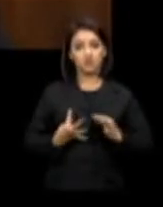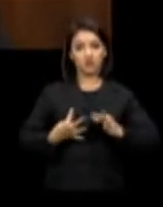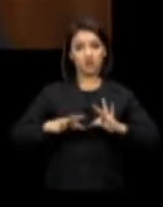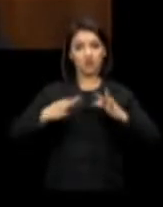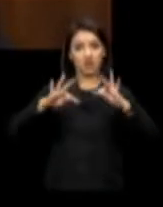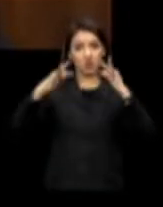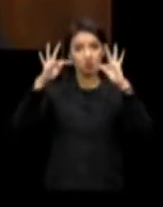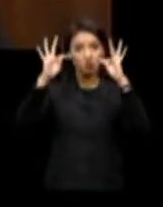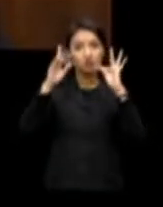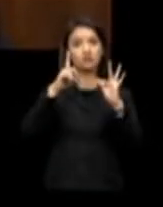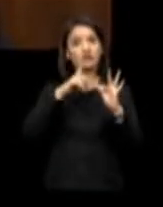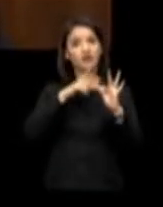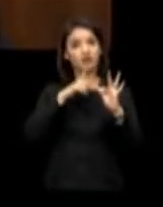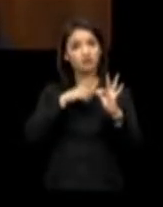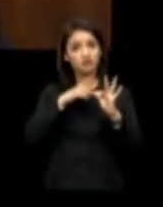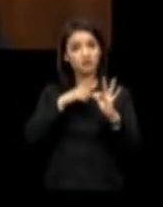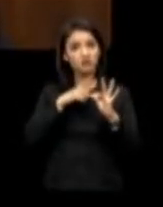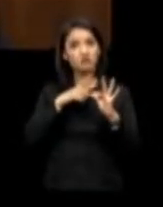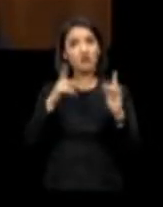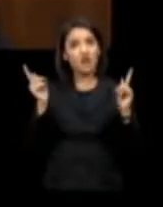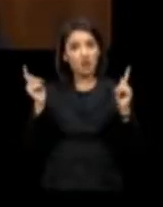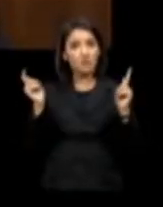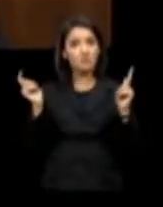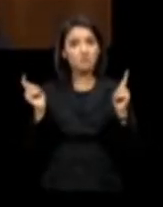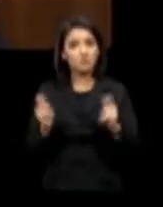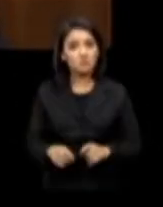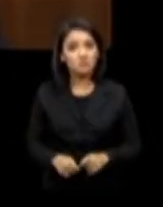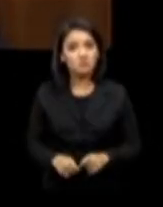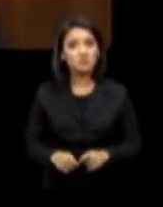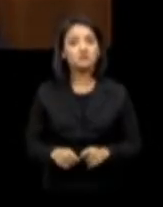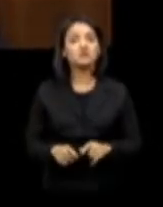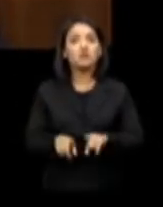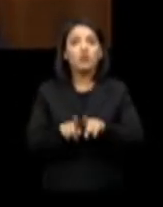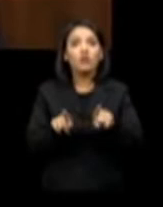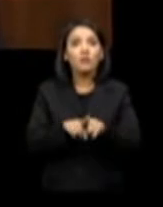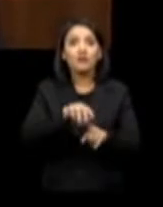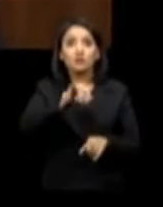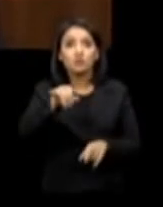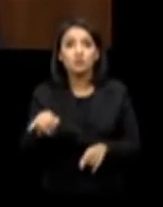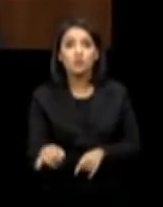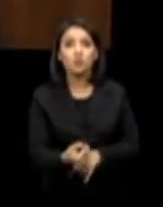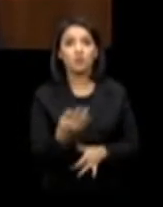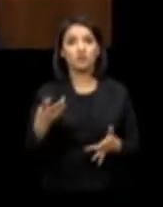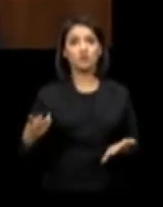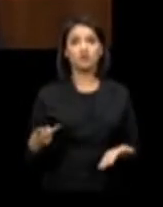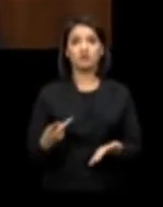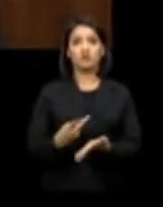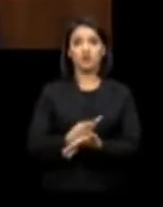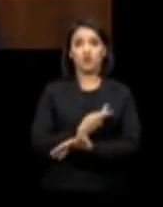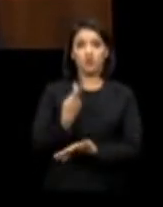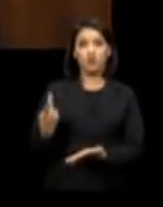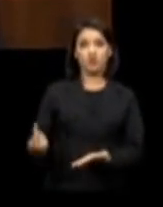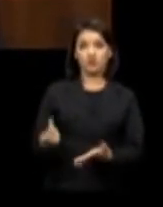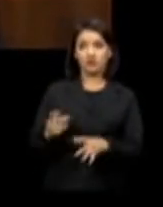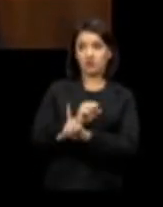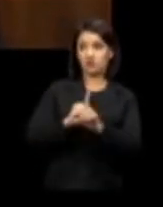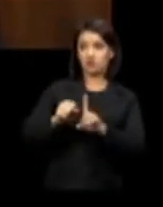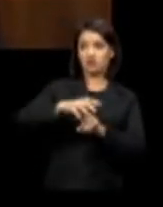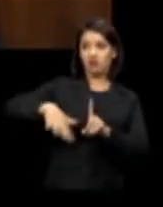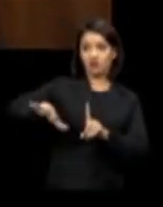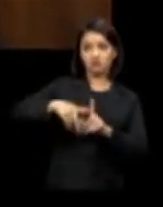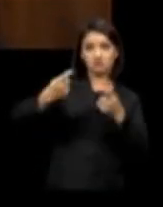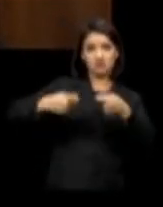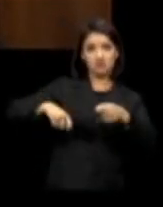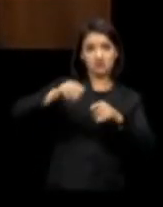enorme potencial e não é exagero referir-se às oportunidades decorrentes da sociedade de informação.